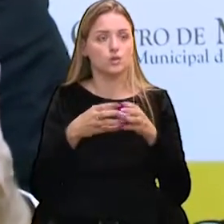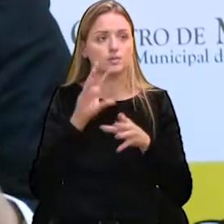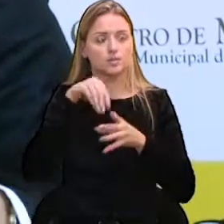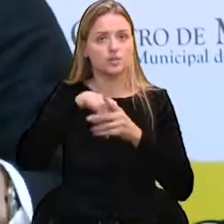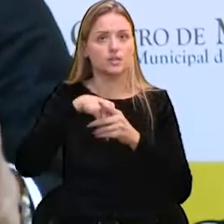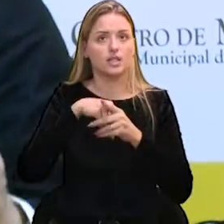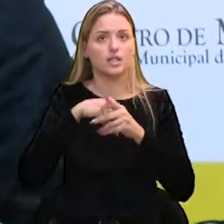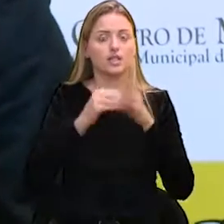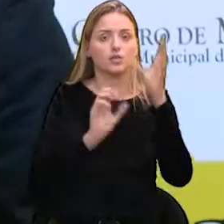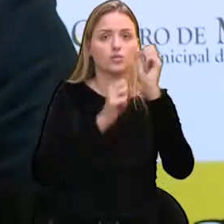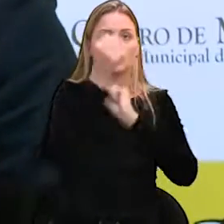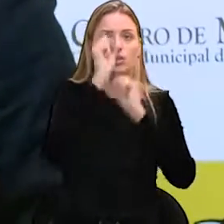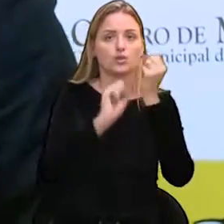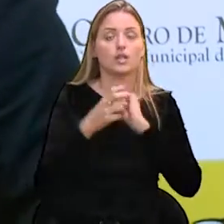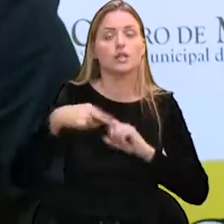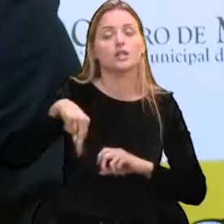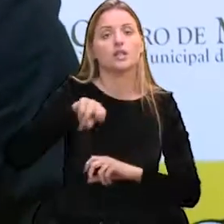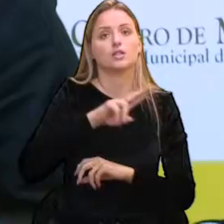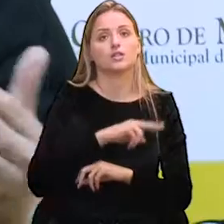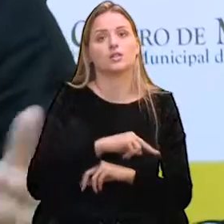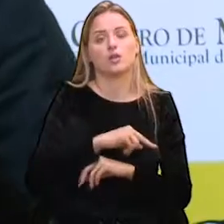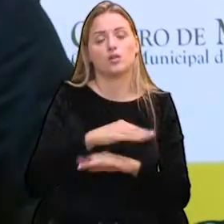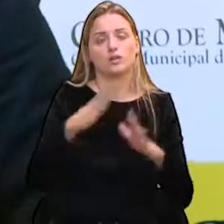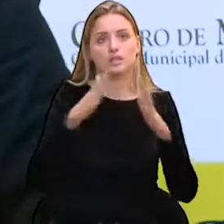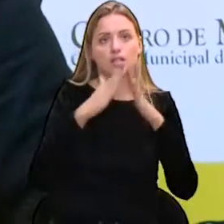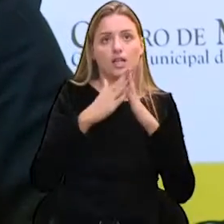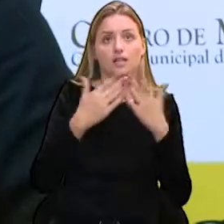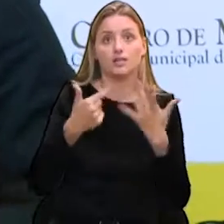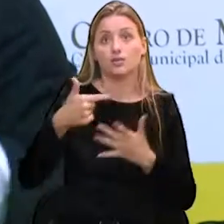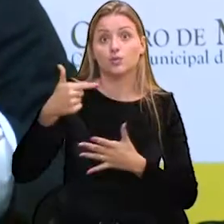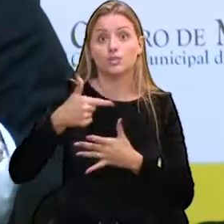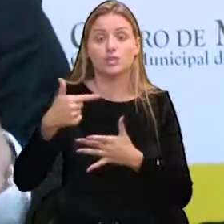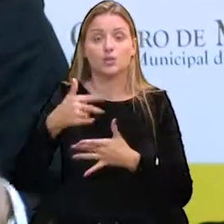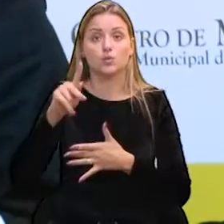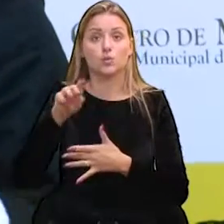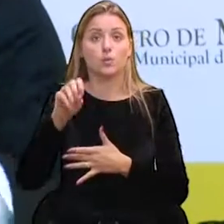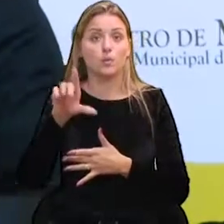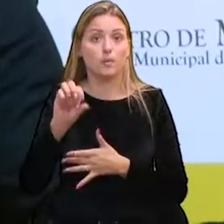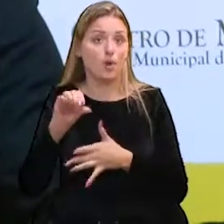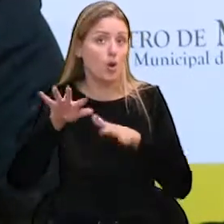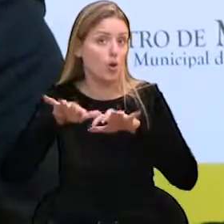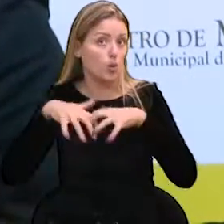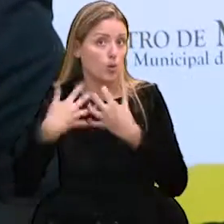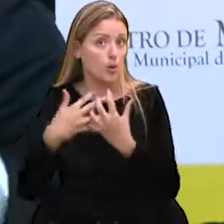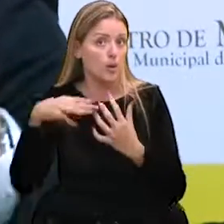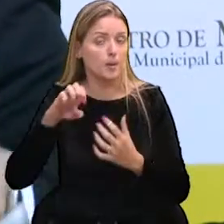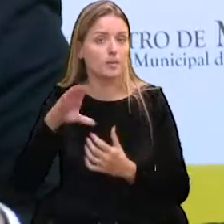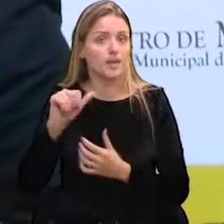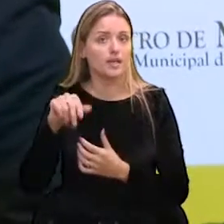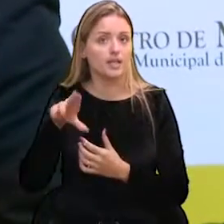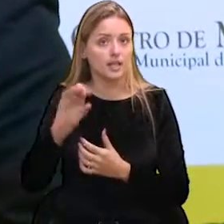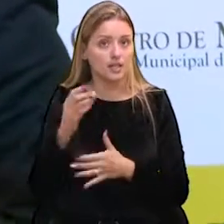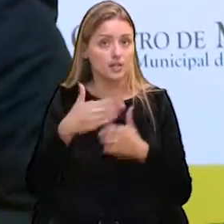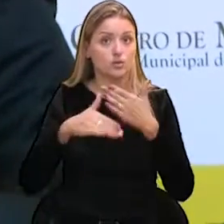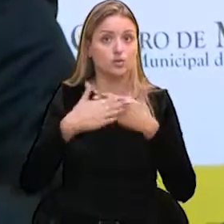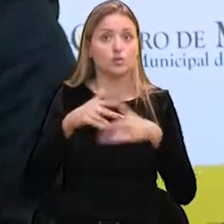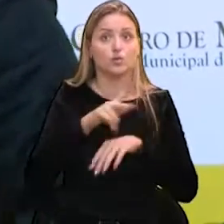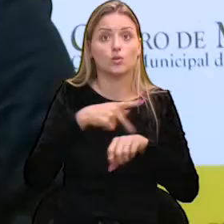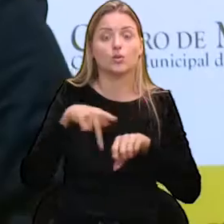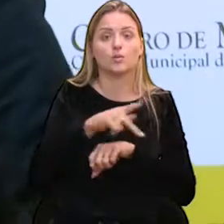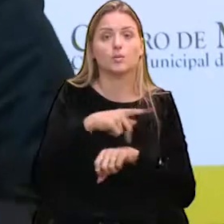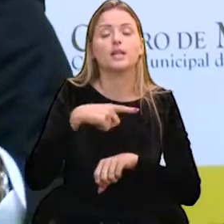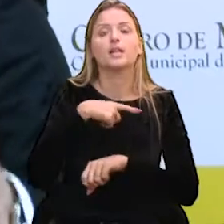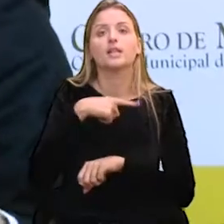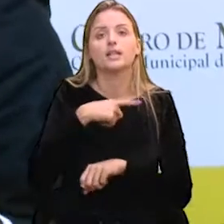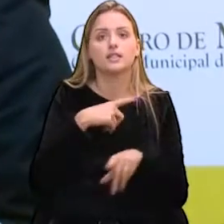nós moramos no segundo polo metal-mecânico do nosso país, temos toda uma pujança, não somente em Caxias, mas na Serra Gaúcha,